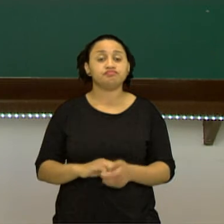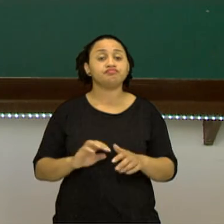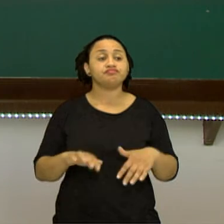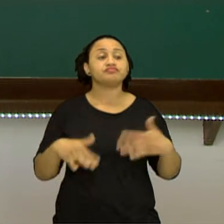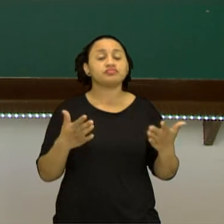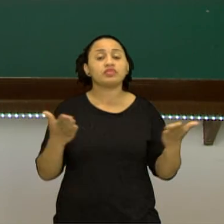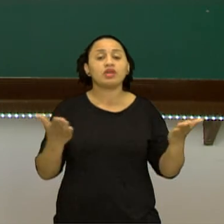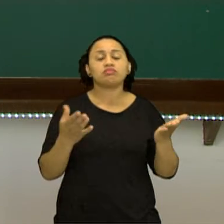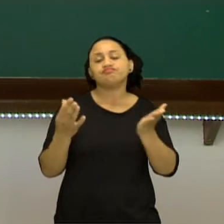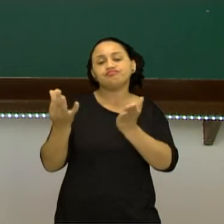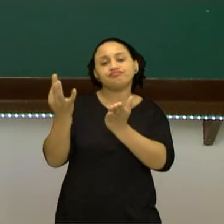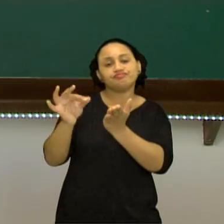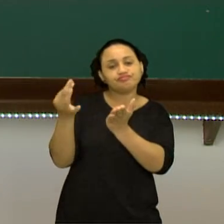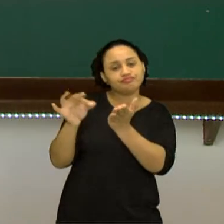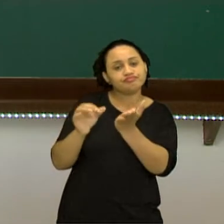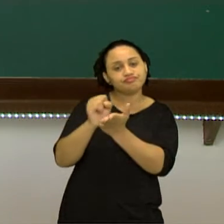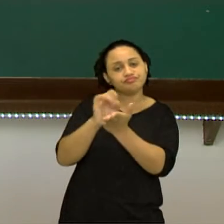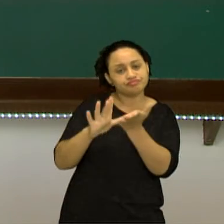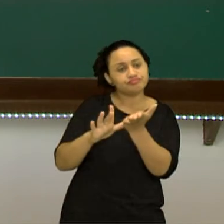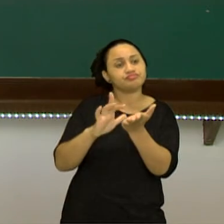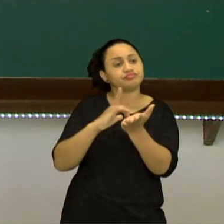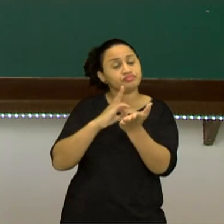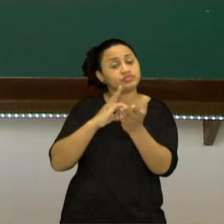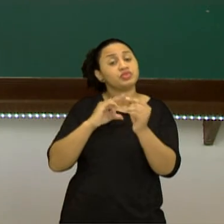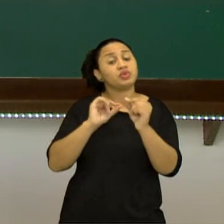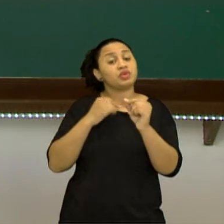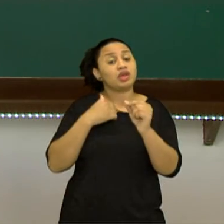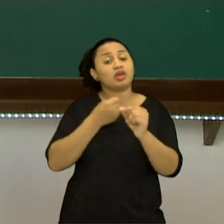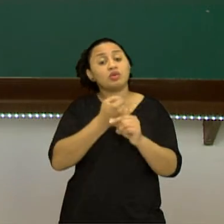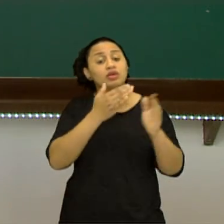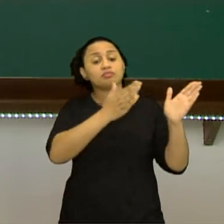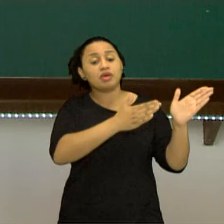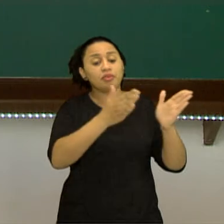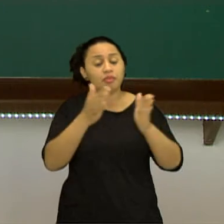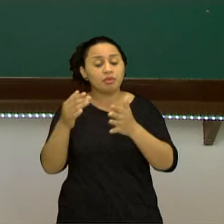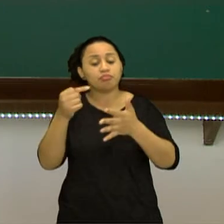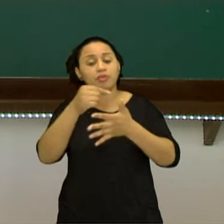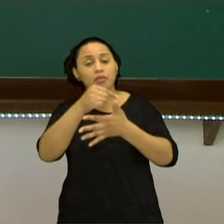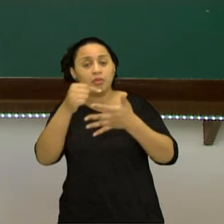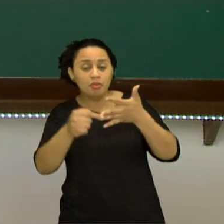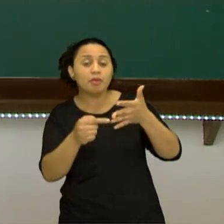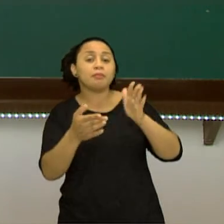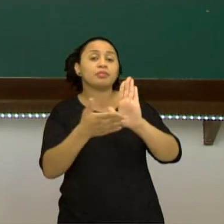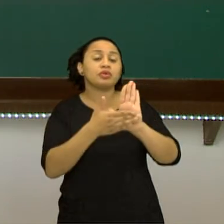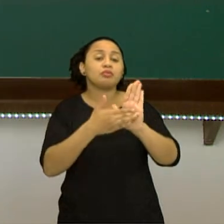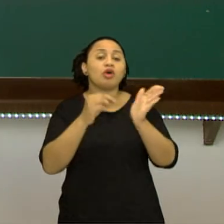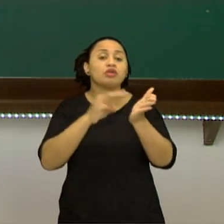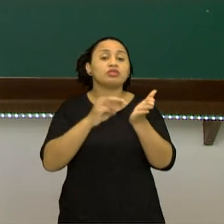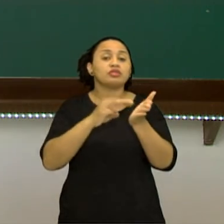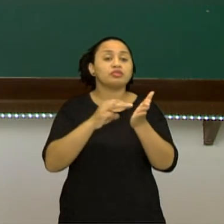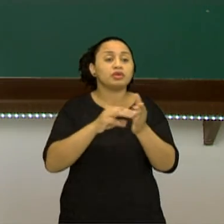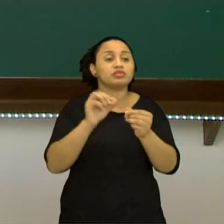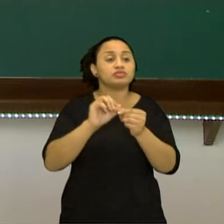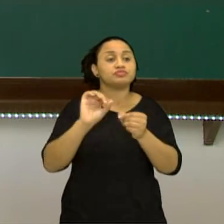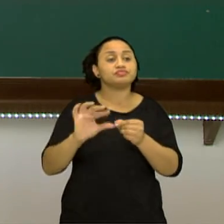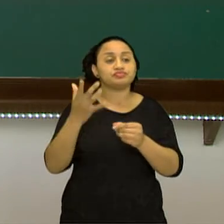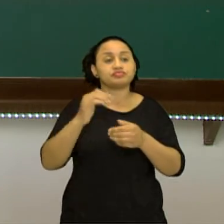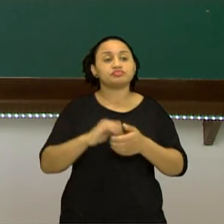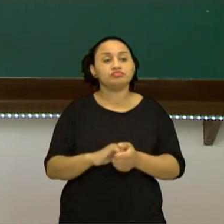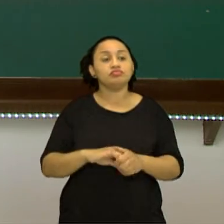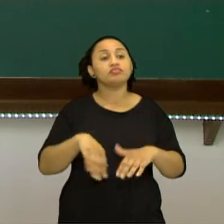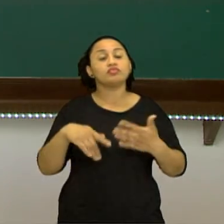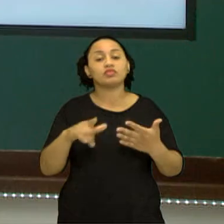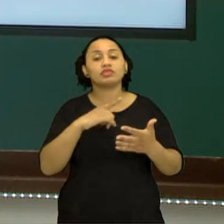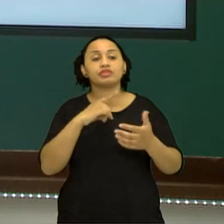Galera, vamos corrigir a nossa atividade, né? Quais as etapas propostas pelo método fazer acontecer. Então